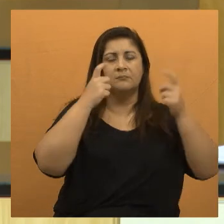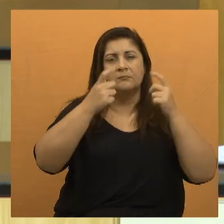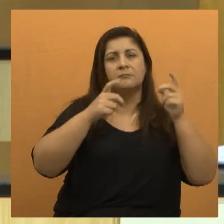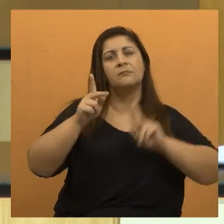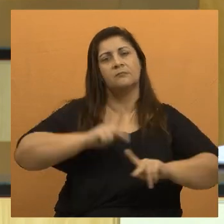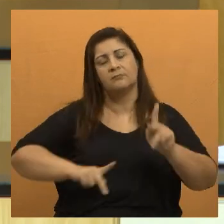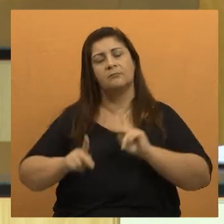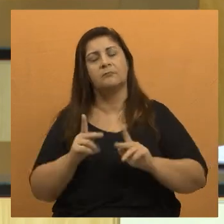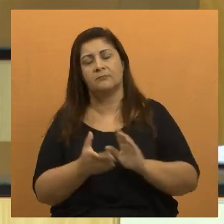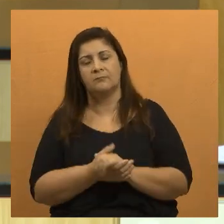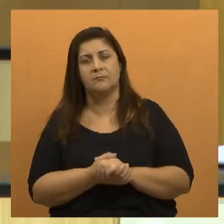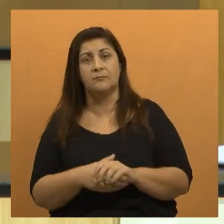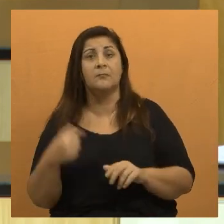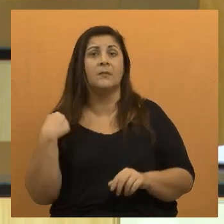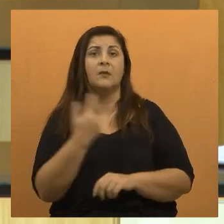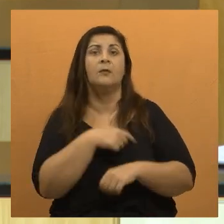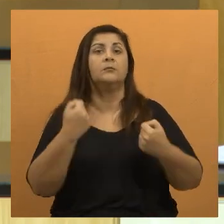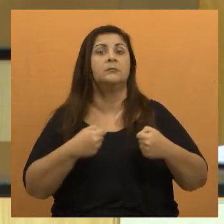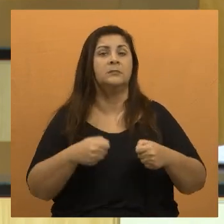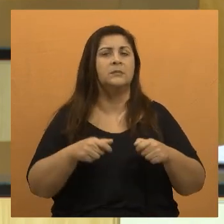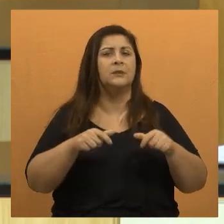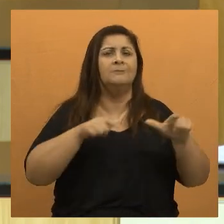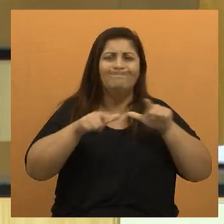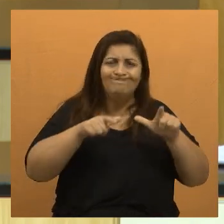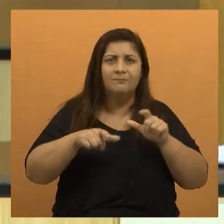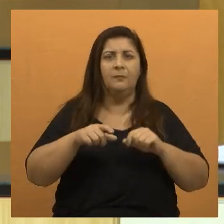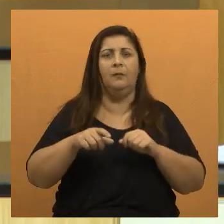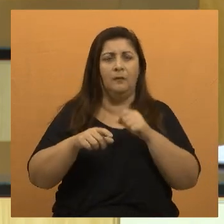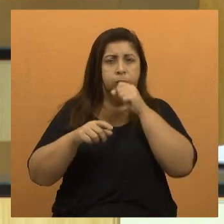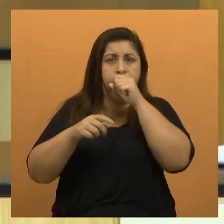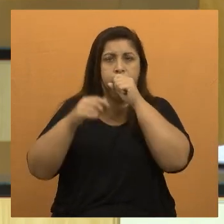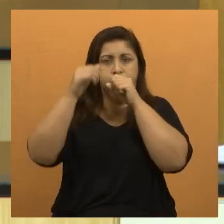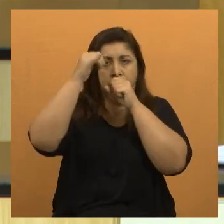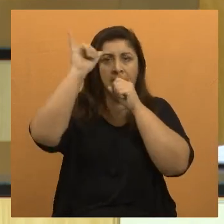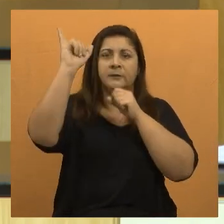sociedade, que a gente precisa trabalhar na prevenção, né? Então, muito obrigada, Dilson, mais uma vez.